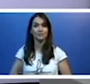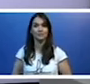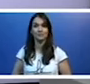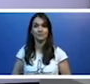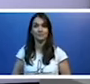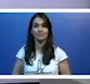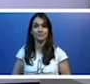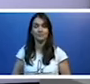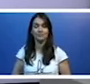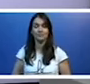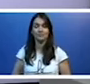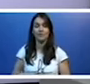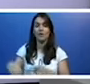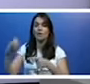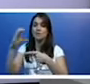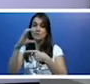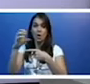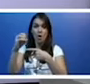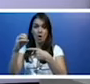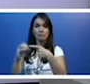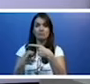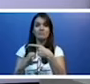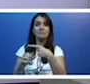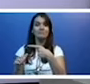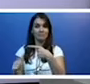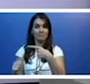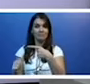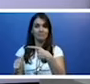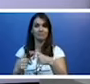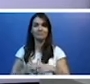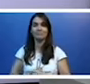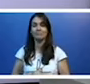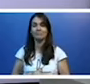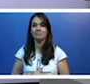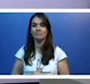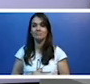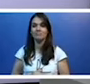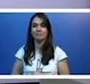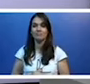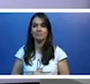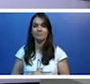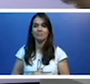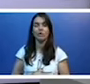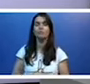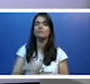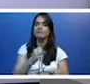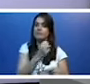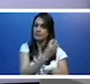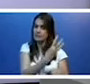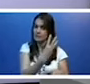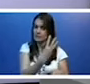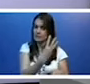tem gente fato do posto sobre o Ceará eu tomo lugar do Alfa coloca o 33° lugar dos eu